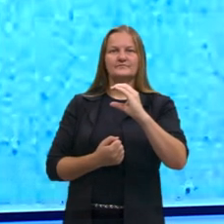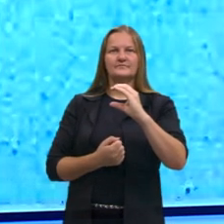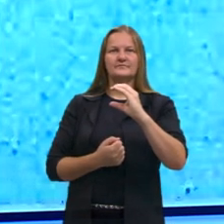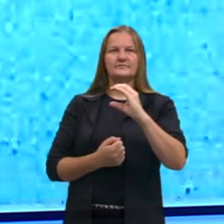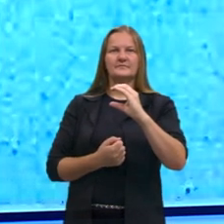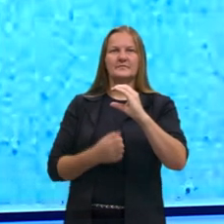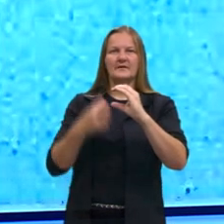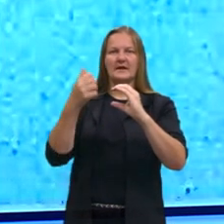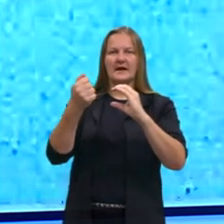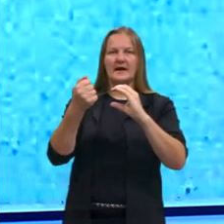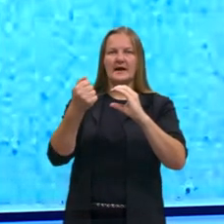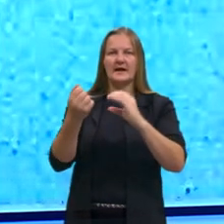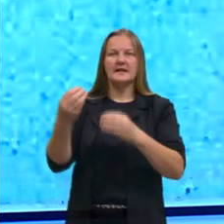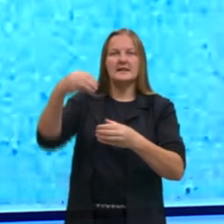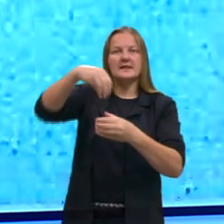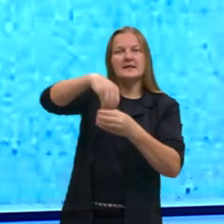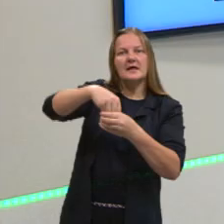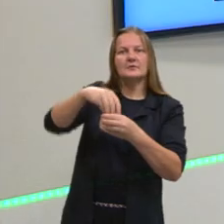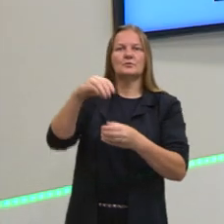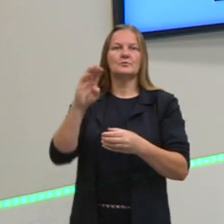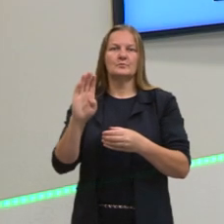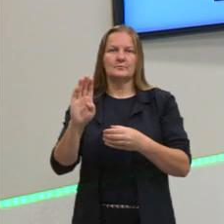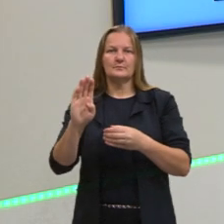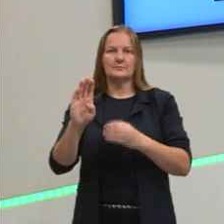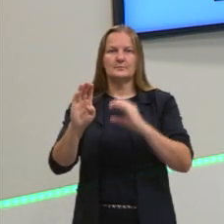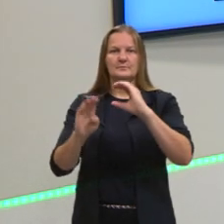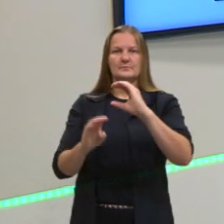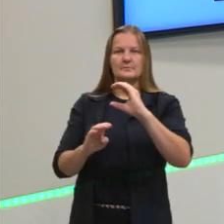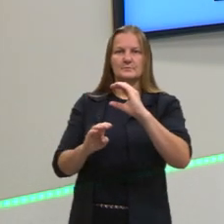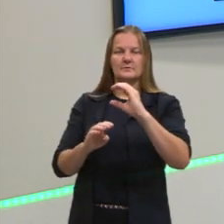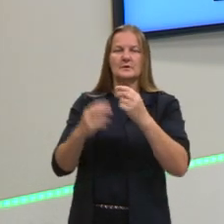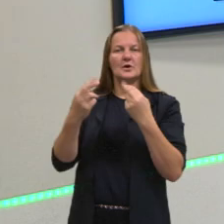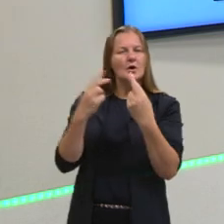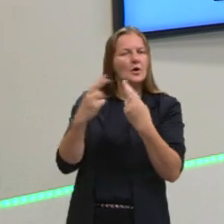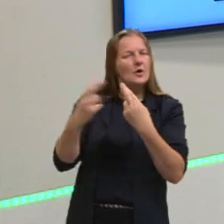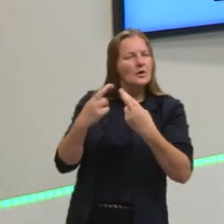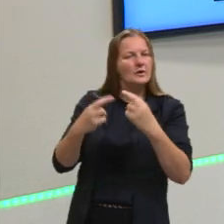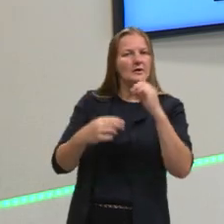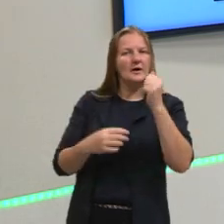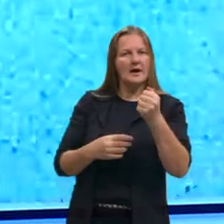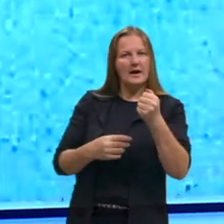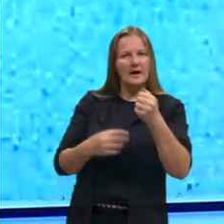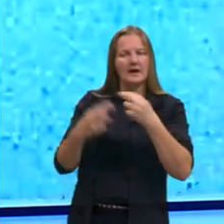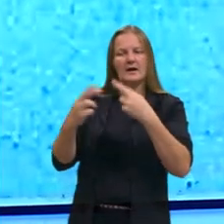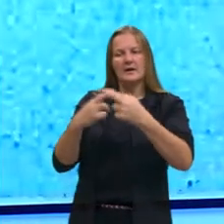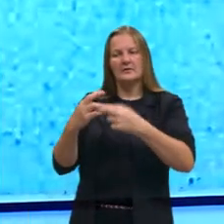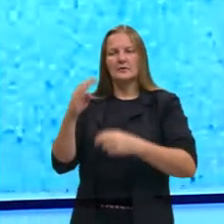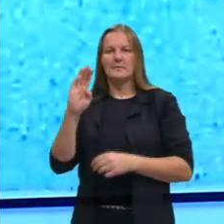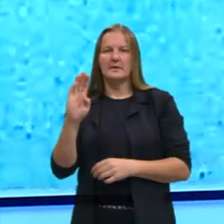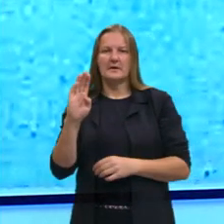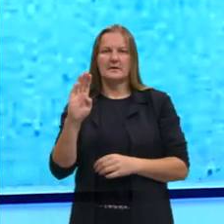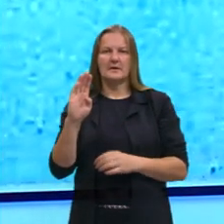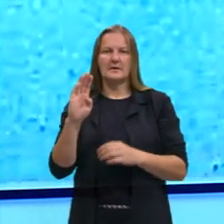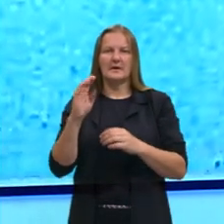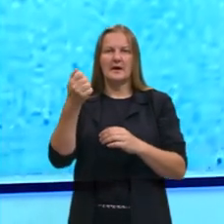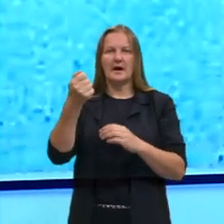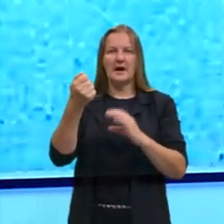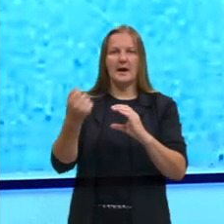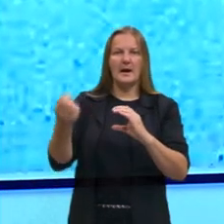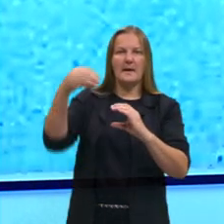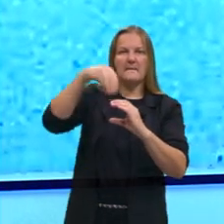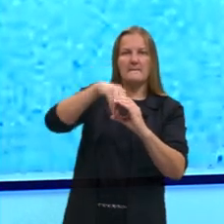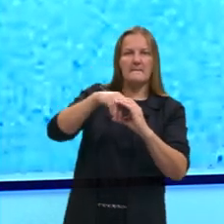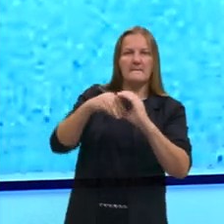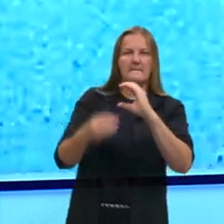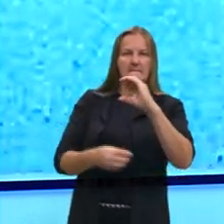a relacionando então estabelecendo uma relação entre dois conjuntos conjunto Ahn tá totalmente dentro do